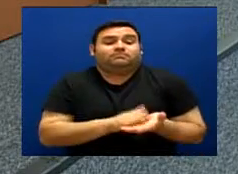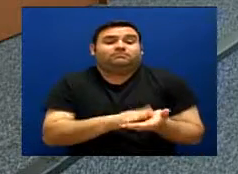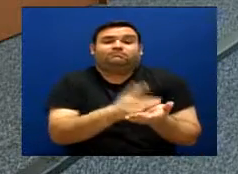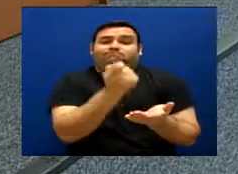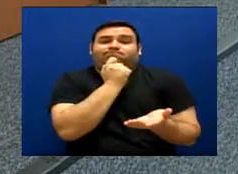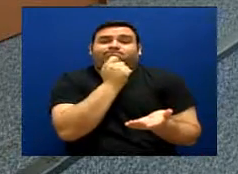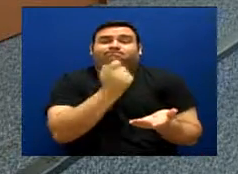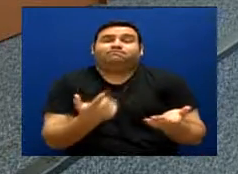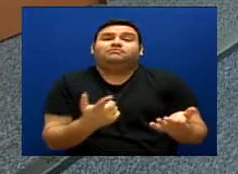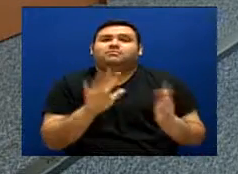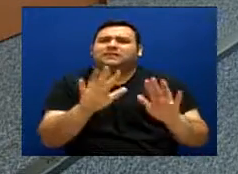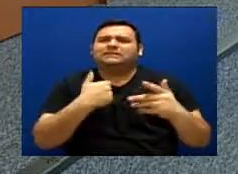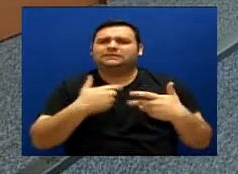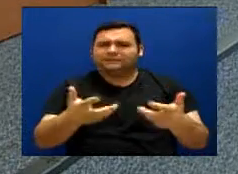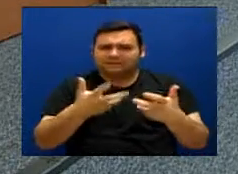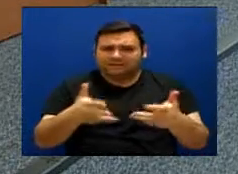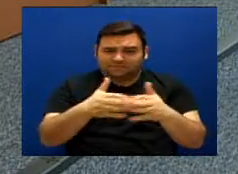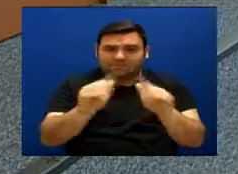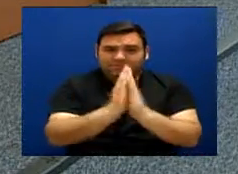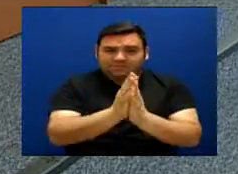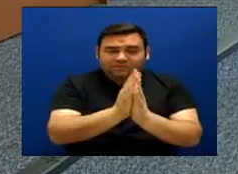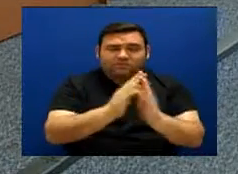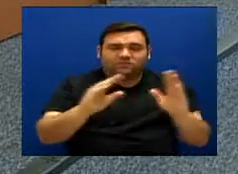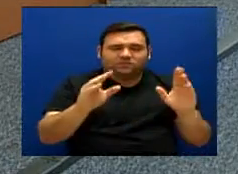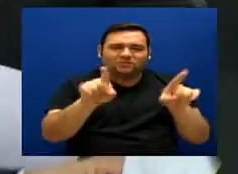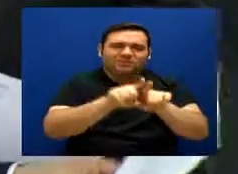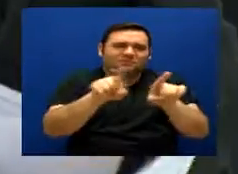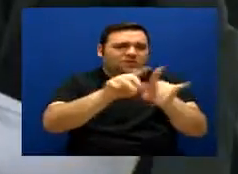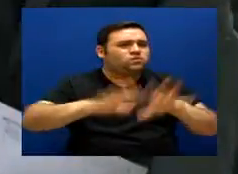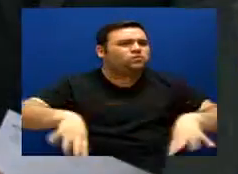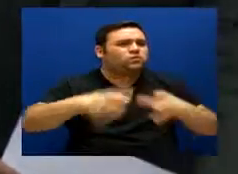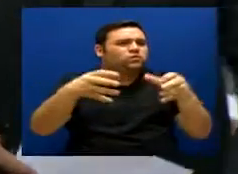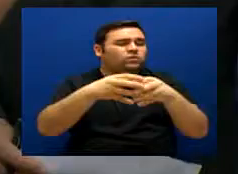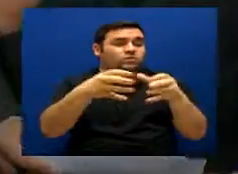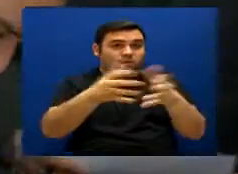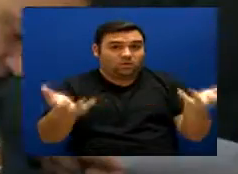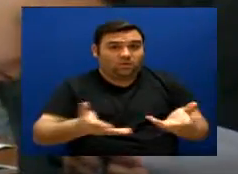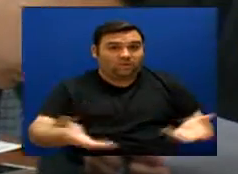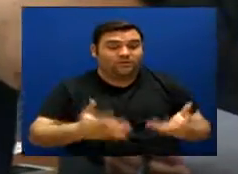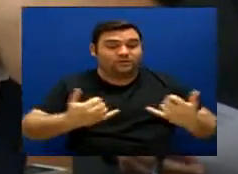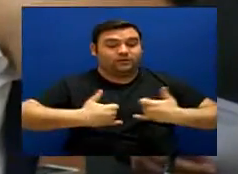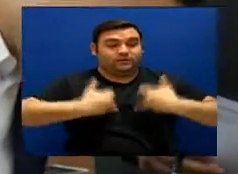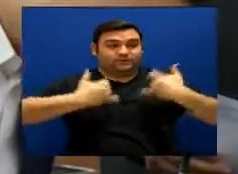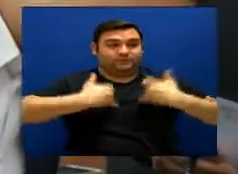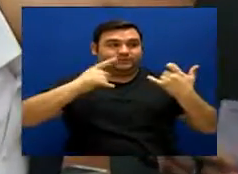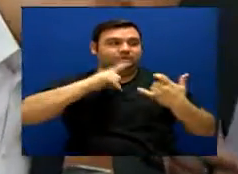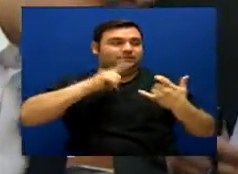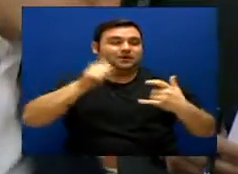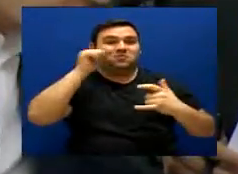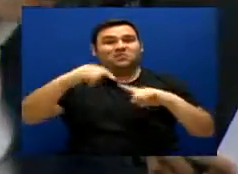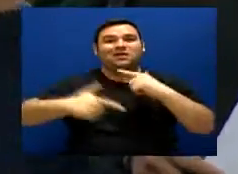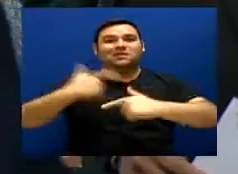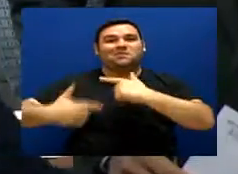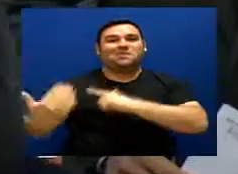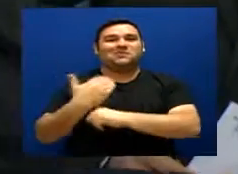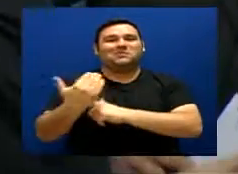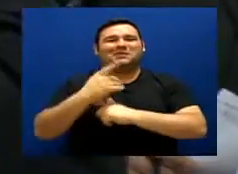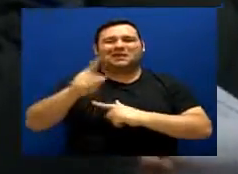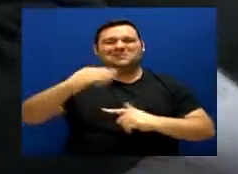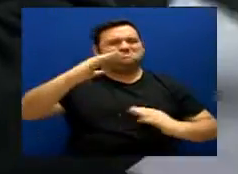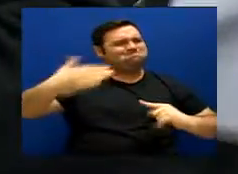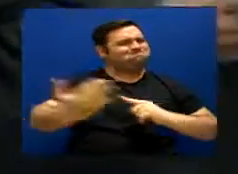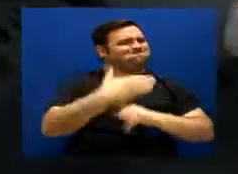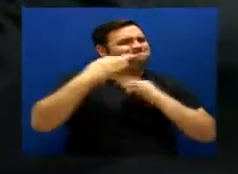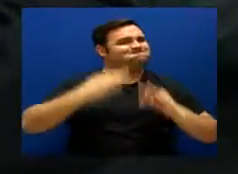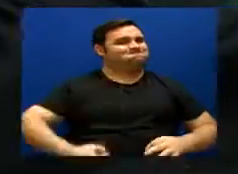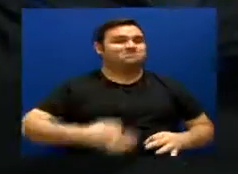de congratulação, mas eu queria pedir permissão para o senhor e para toda. Hoje está aniversariando a minha assessora, minha ponta direita,